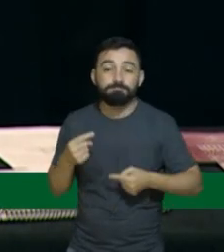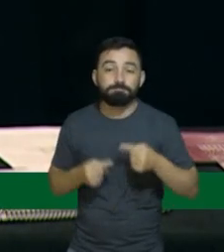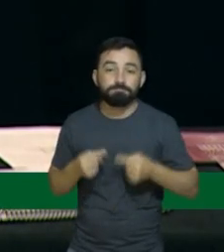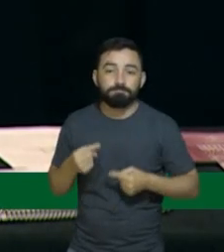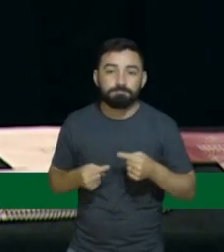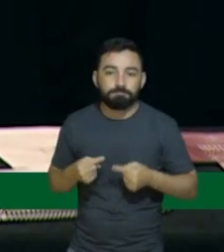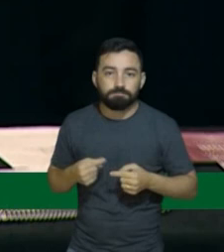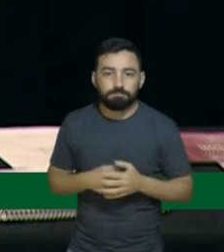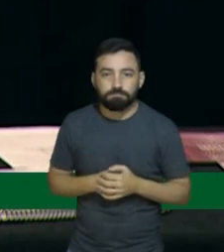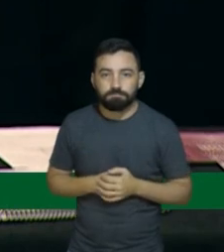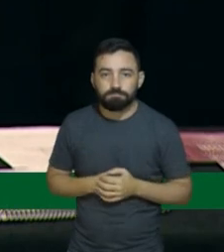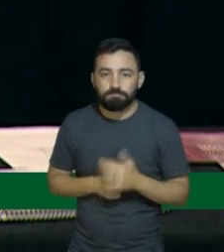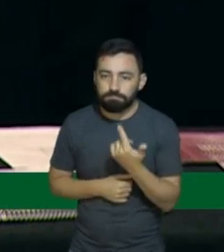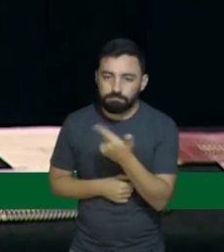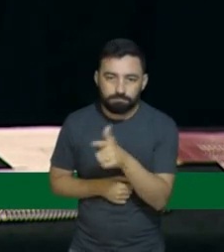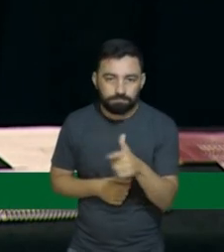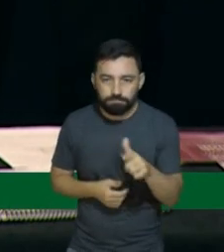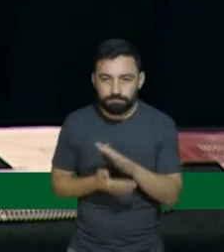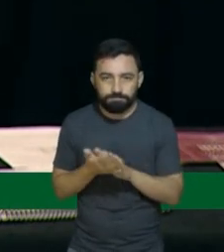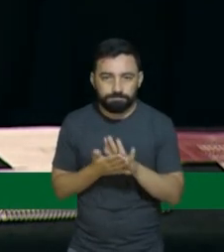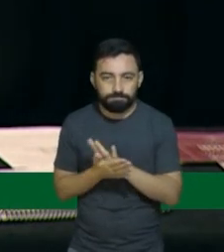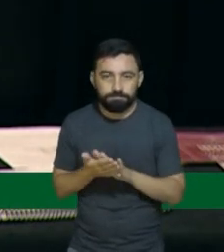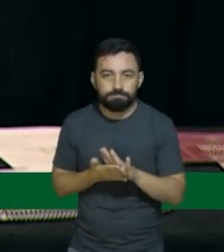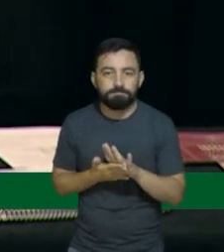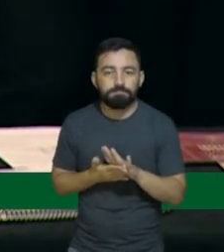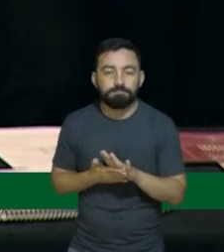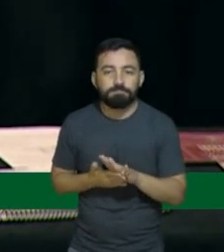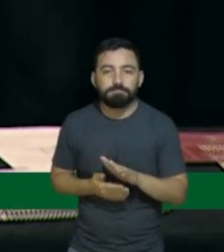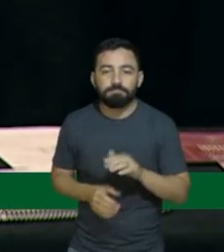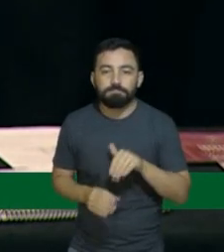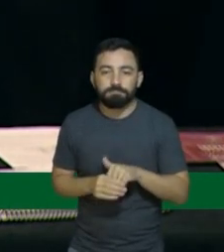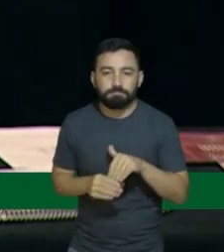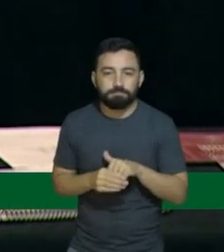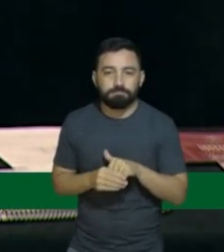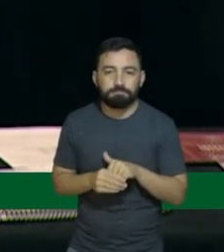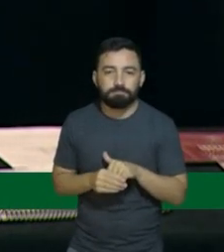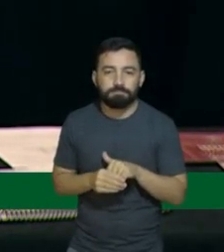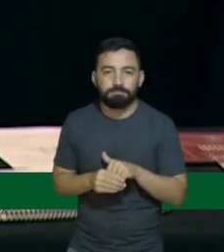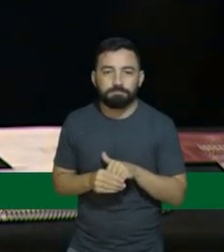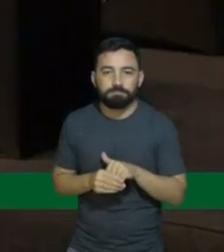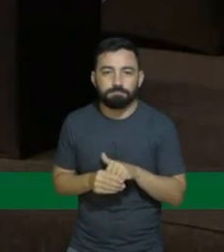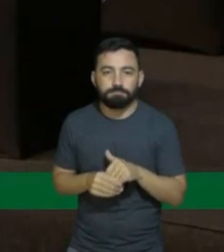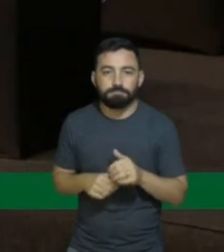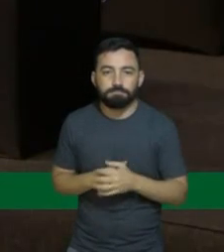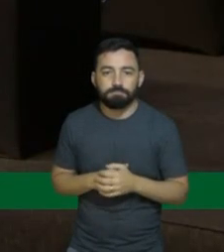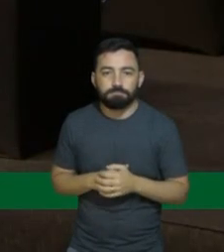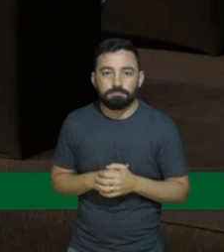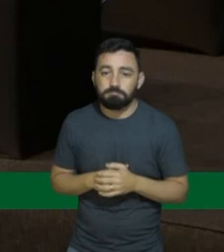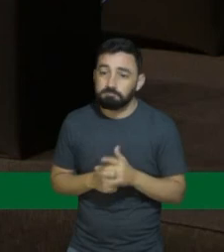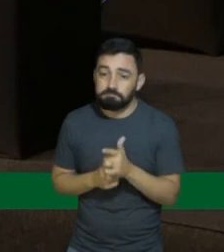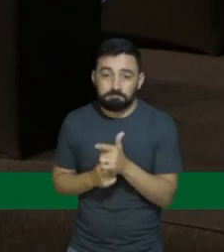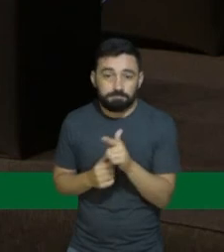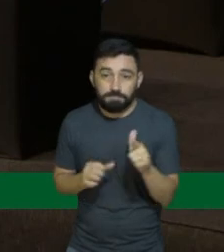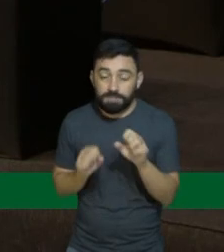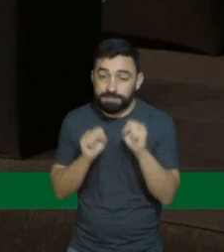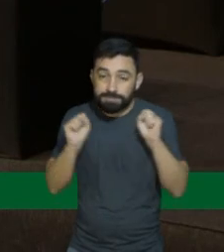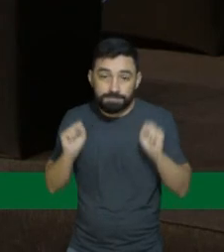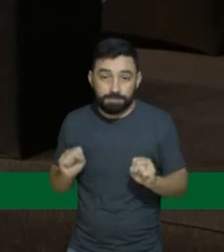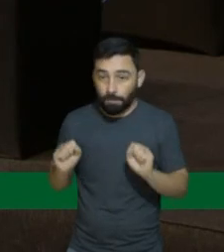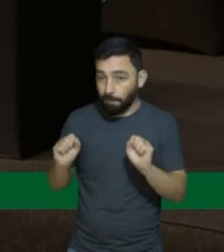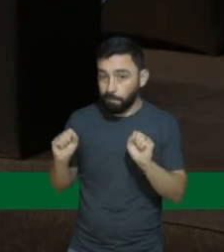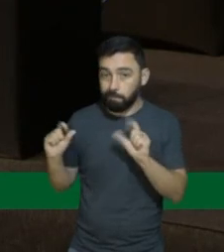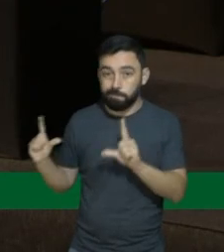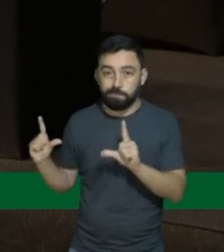discussão não havendo Quem Queira discutir em votação como nós não temos o sistema do painel